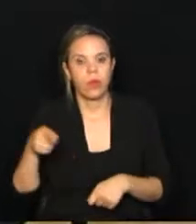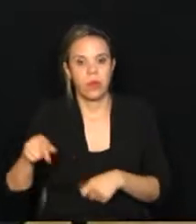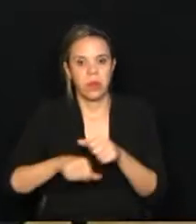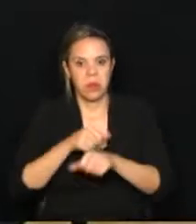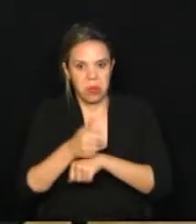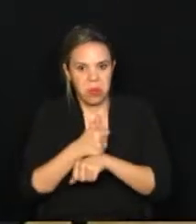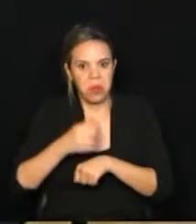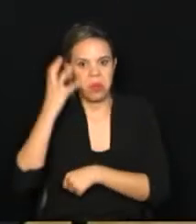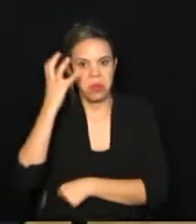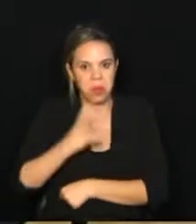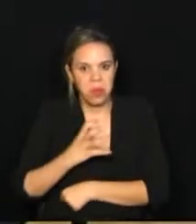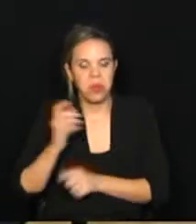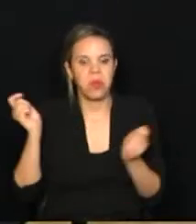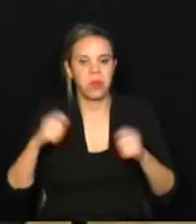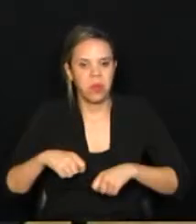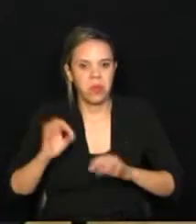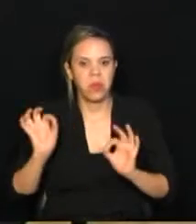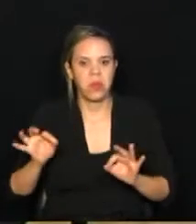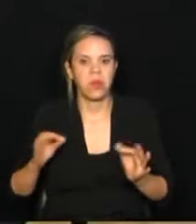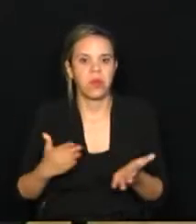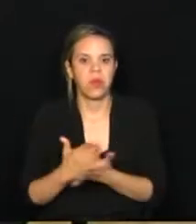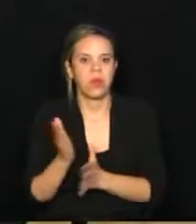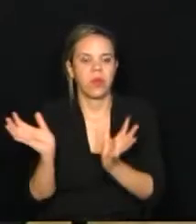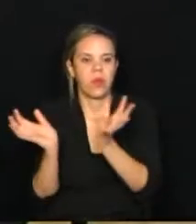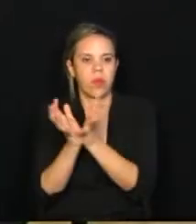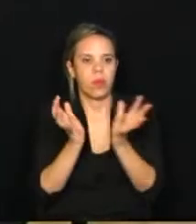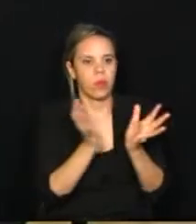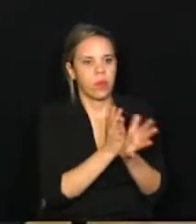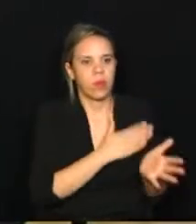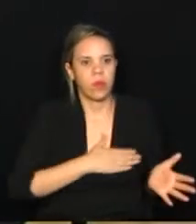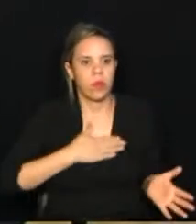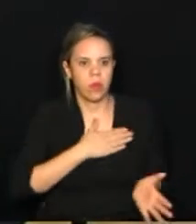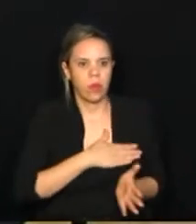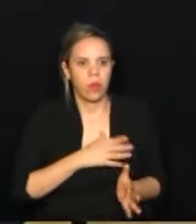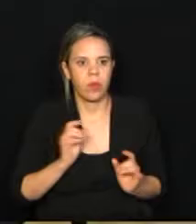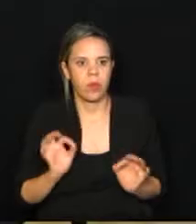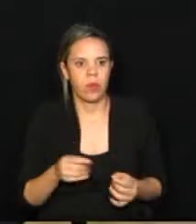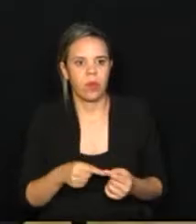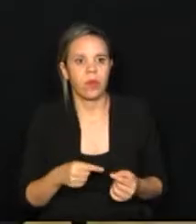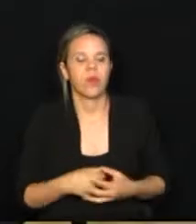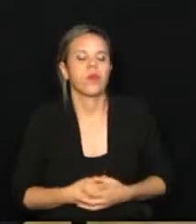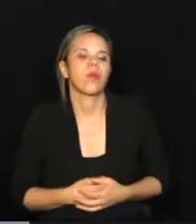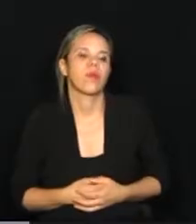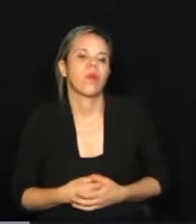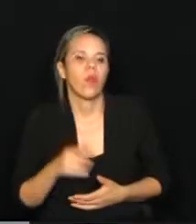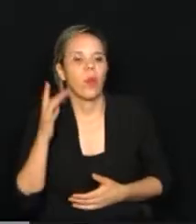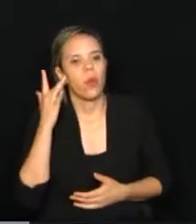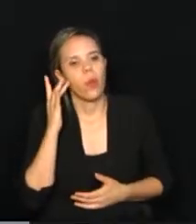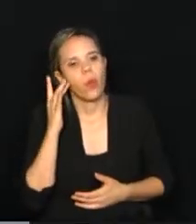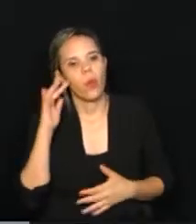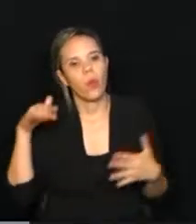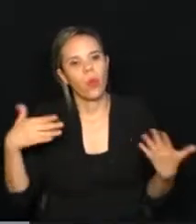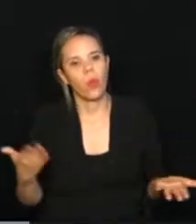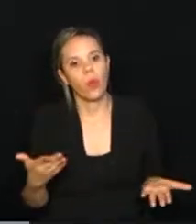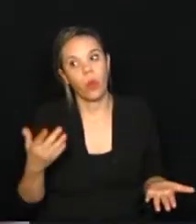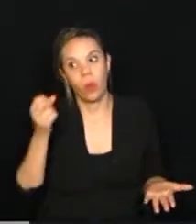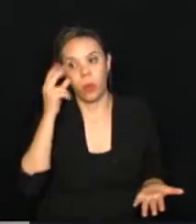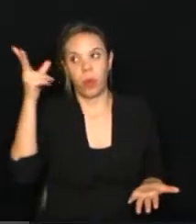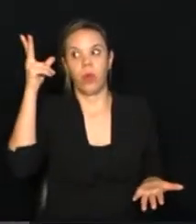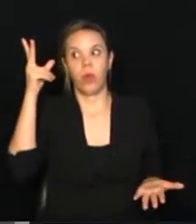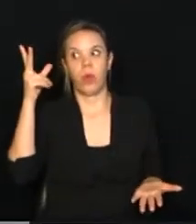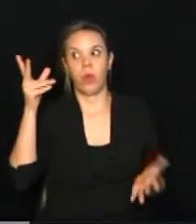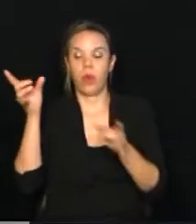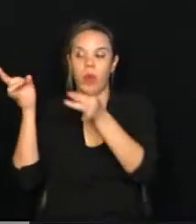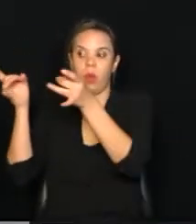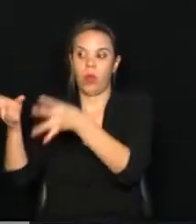coisa séria, tá dando certo, as equipes estão gostando? Eu acho que quando deu o estalo foi quando eu saí de